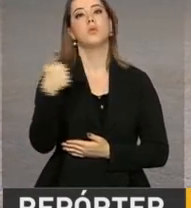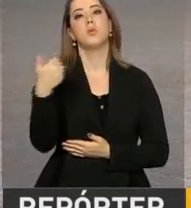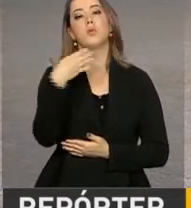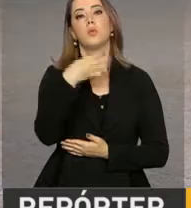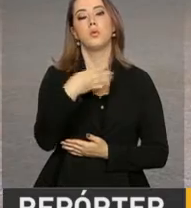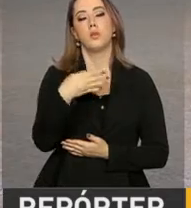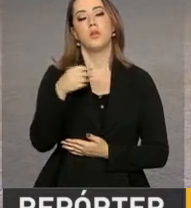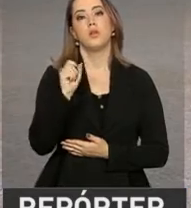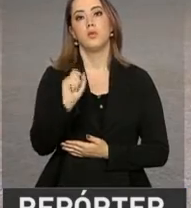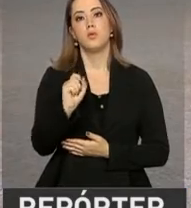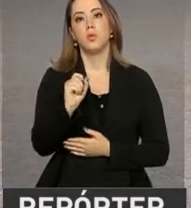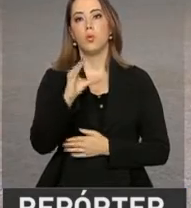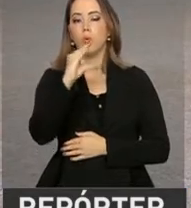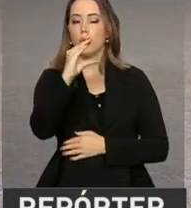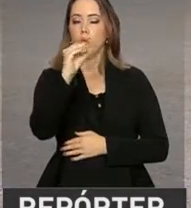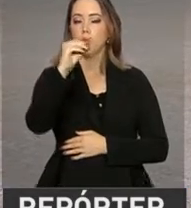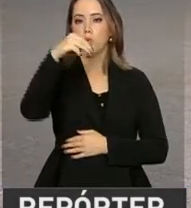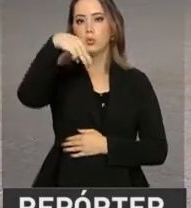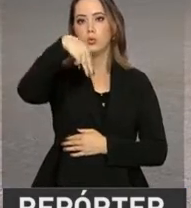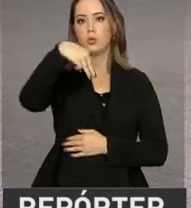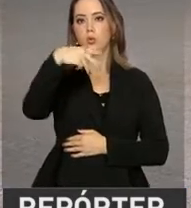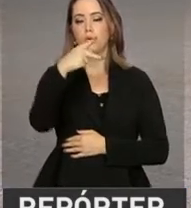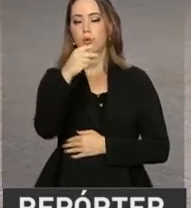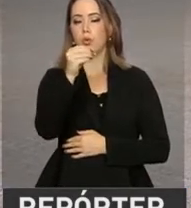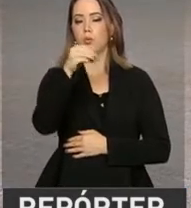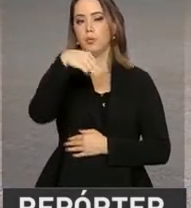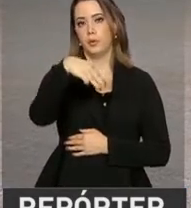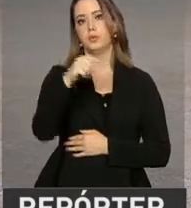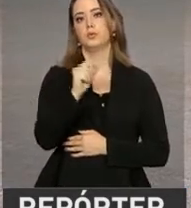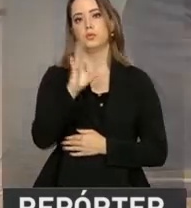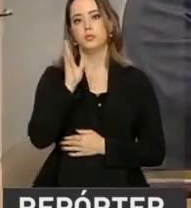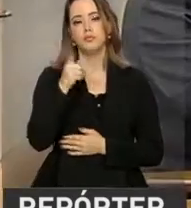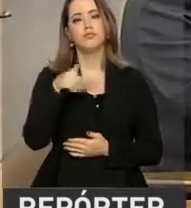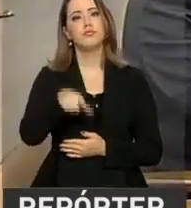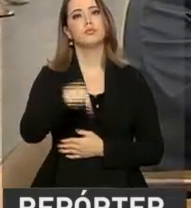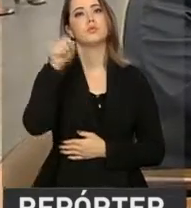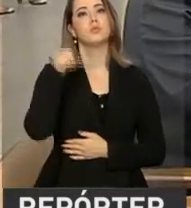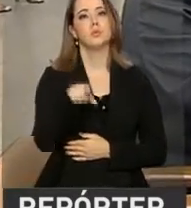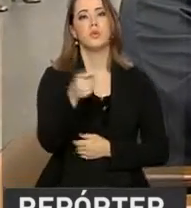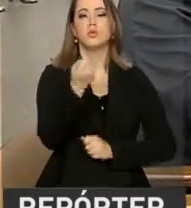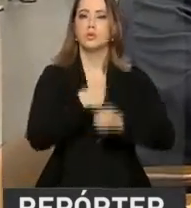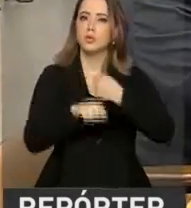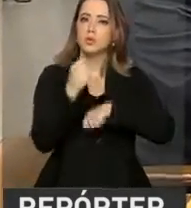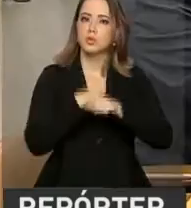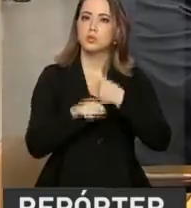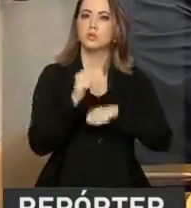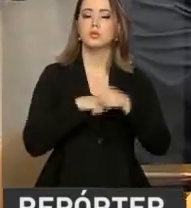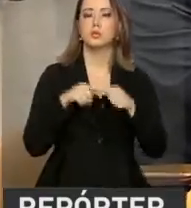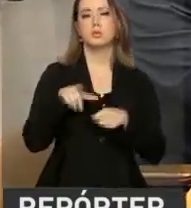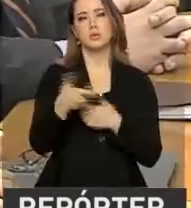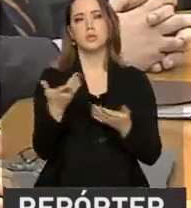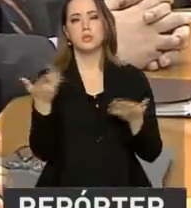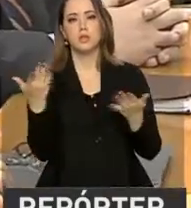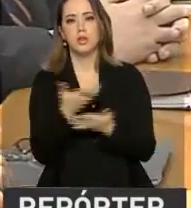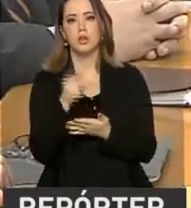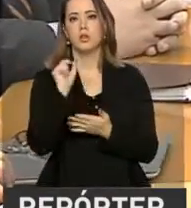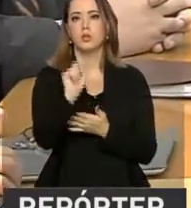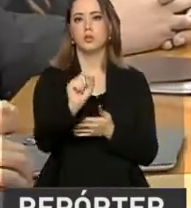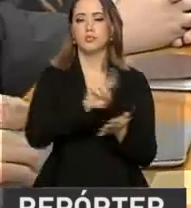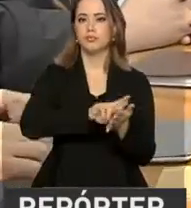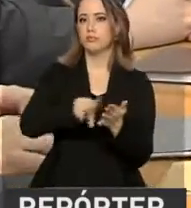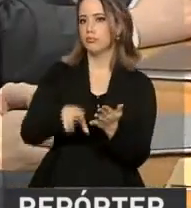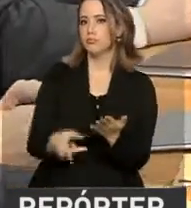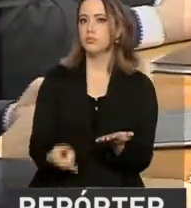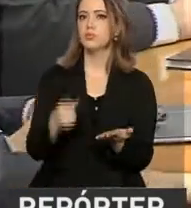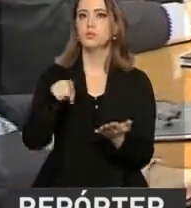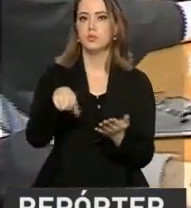Copom, que tomou essa decisão por unanimidade, levou em conta que a economia ainda está operando com ociosidade e que o cenário externo